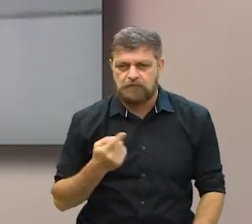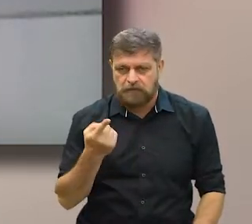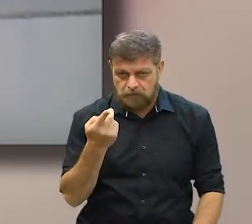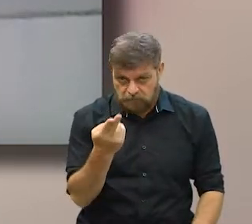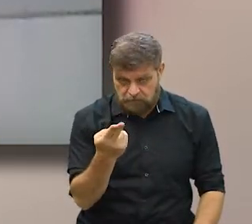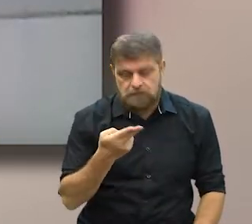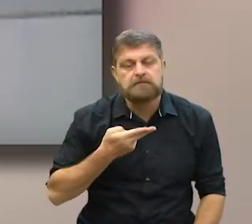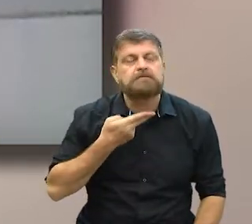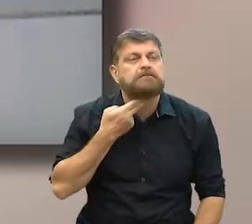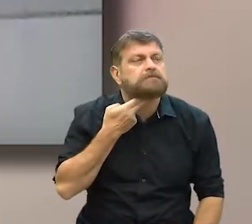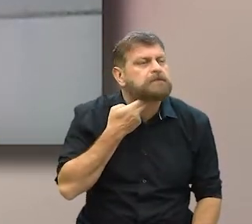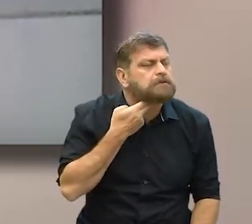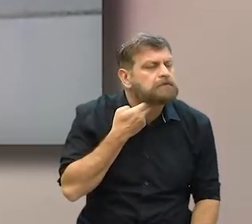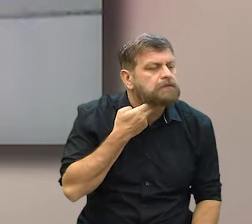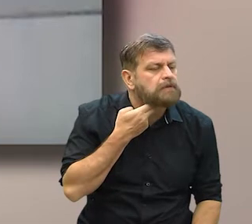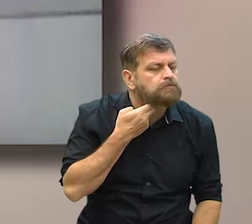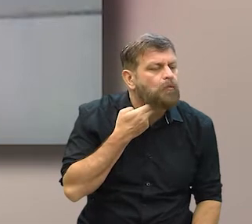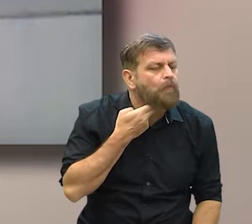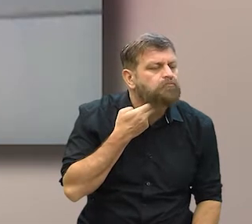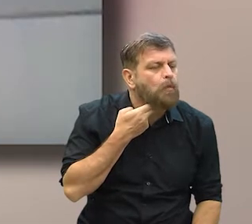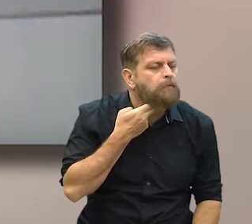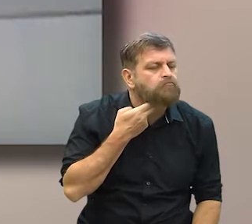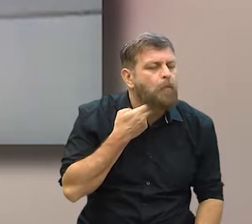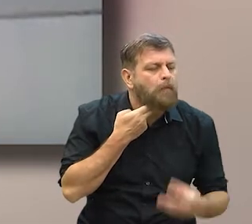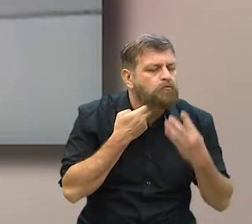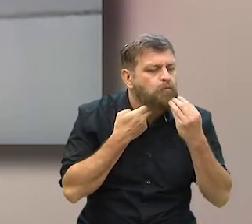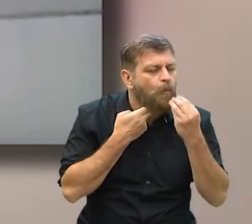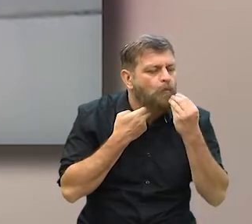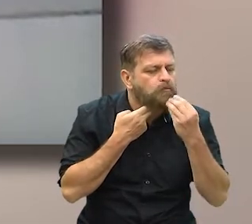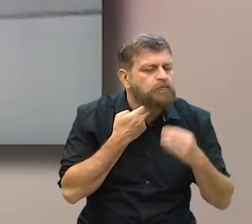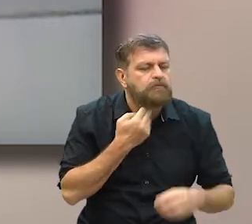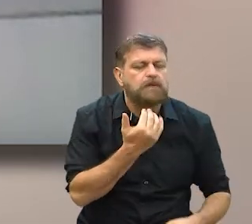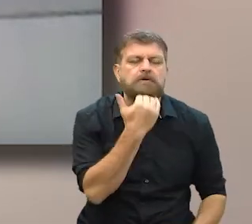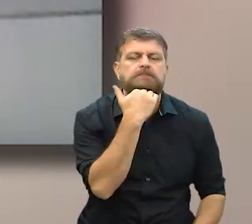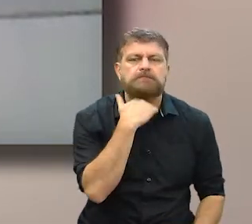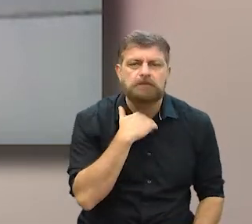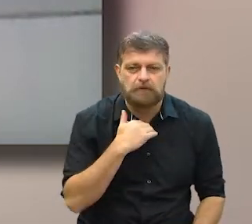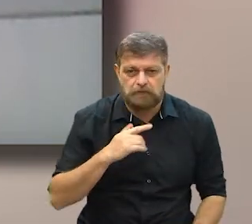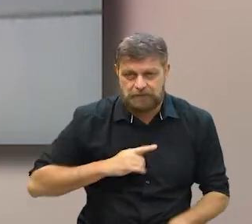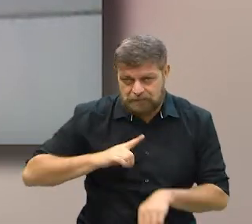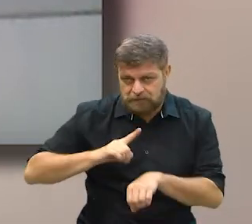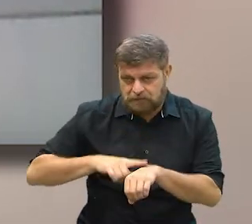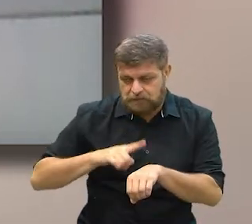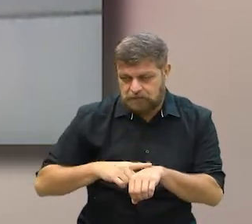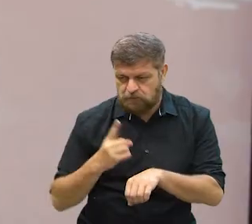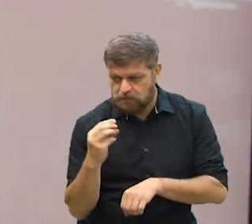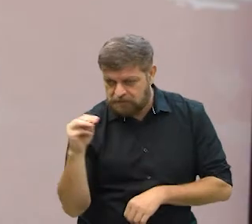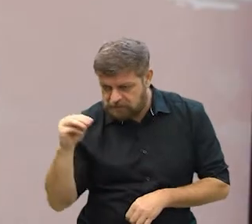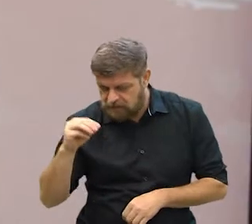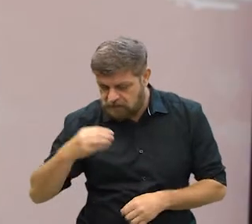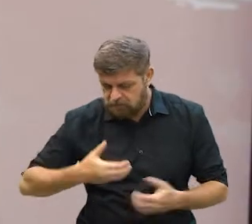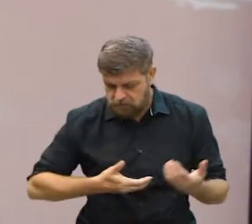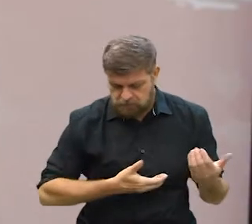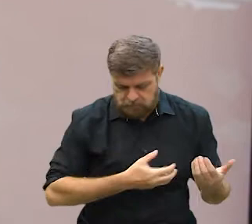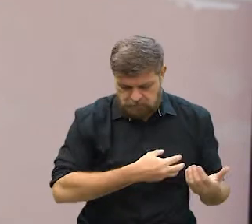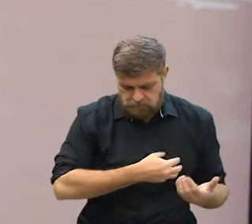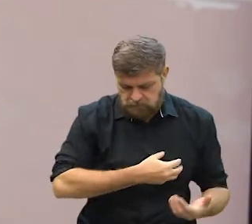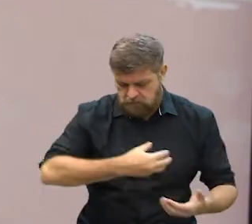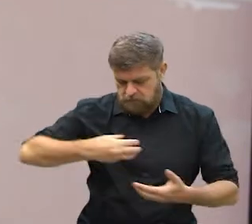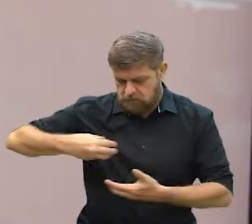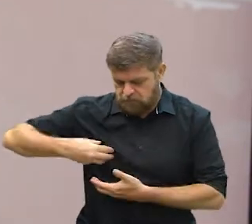engole uma. Então, é só colocar o dedinho aqui, né, no pescoço e ver se ele está engolindo. E tem um